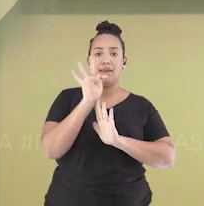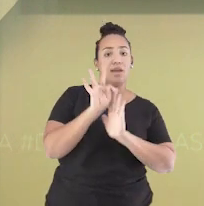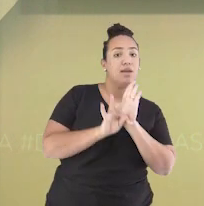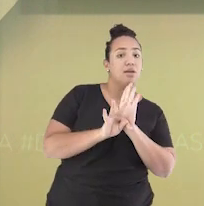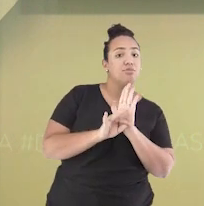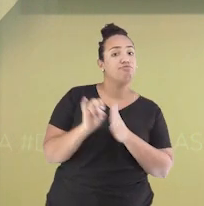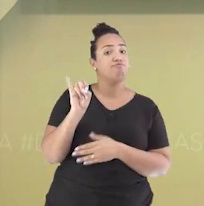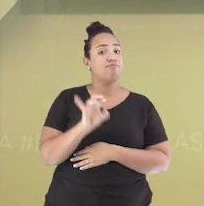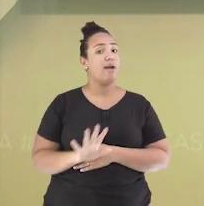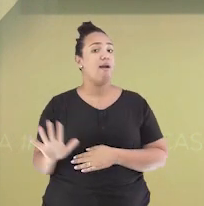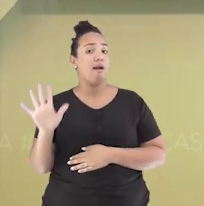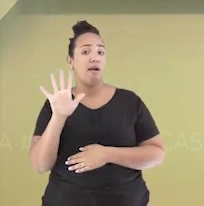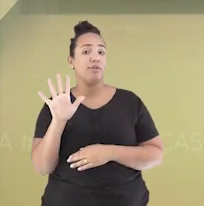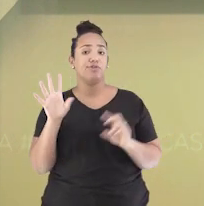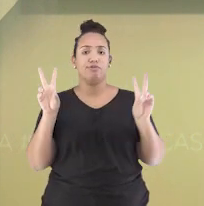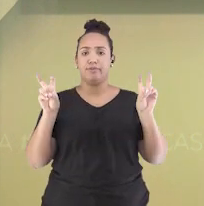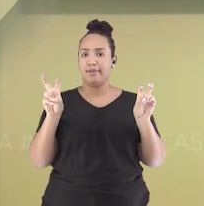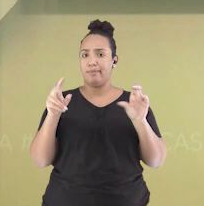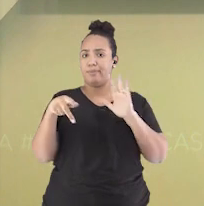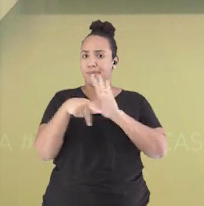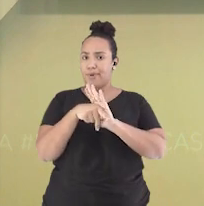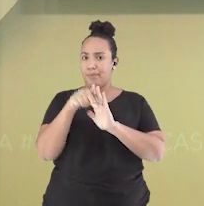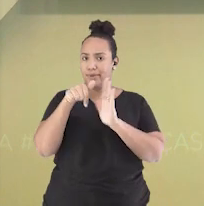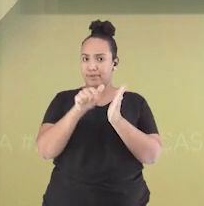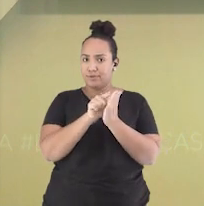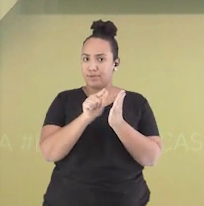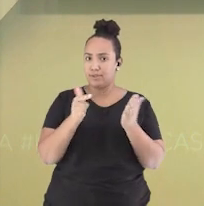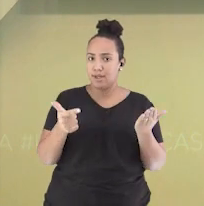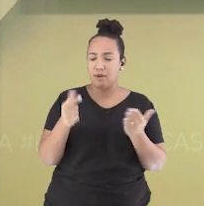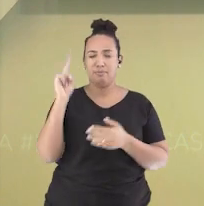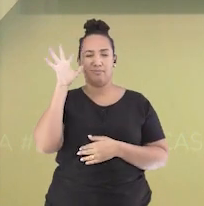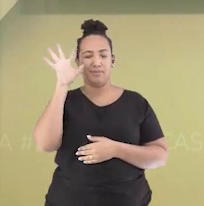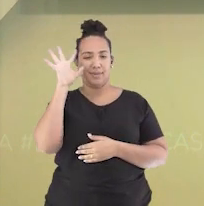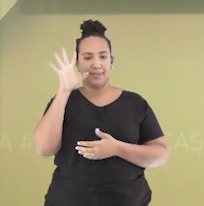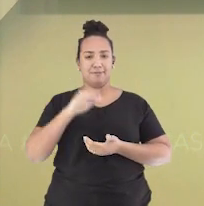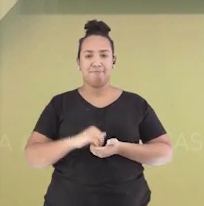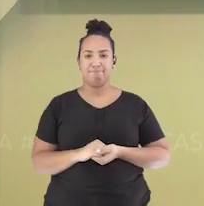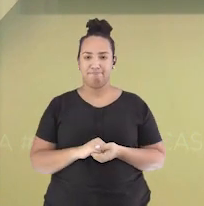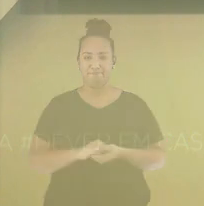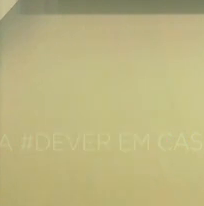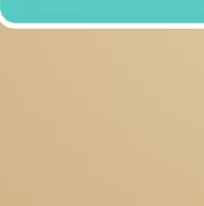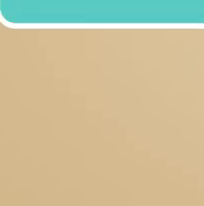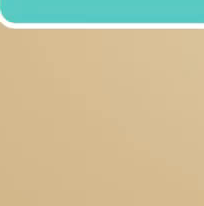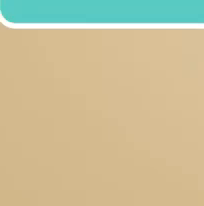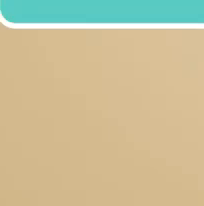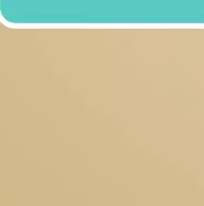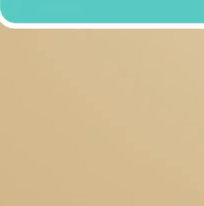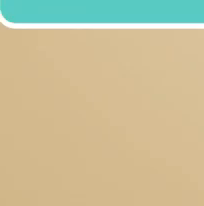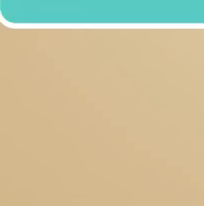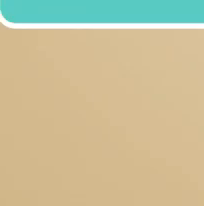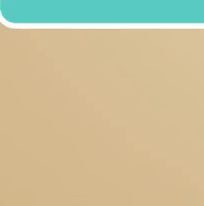textos, as imagens, os assuntos que aparecem em cada página? Pense um pouquinho em casa.